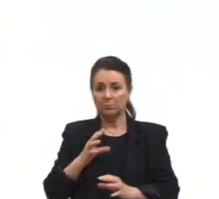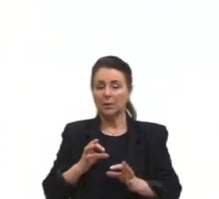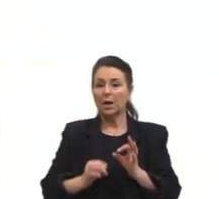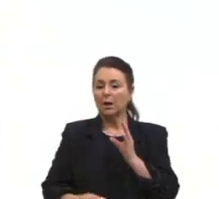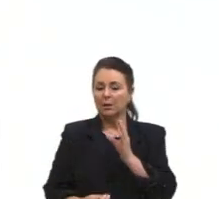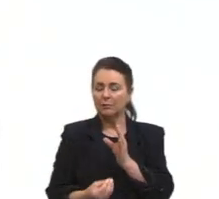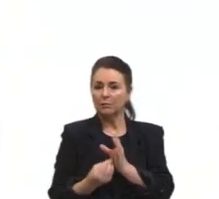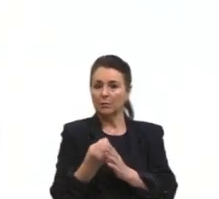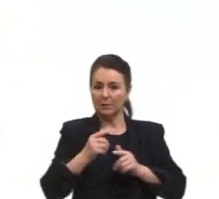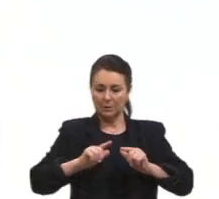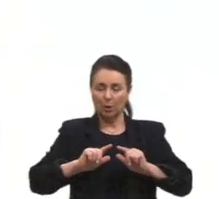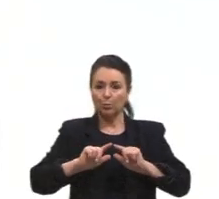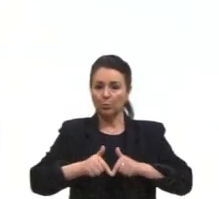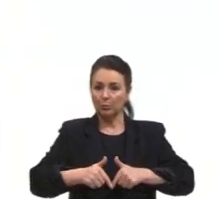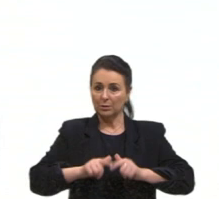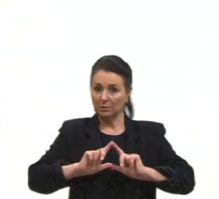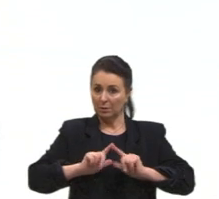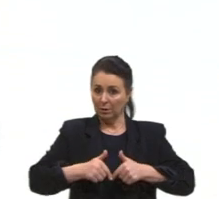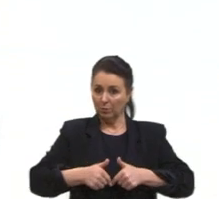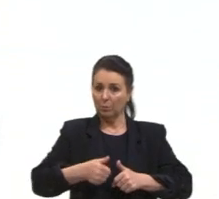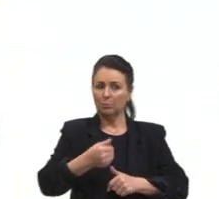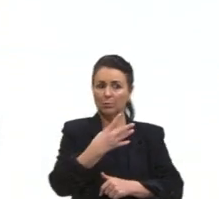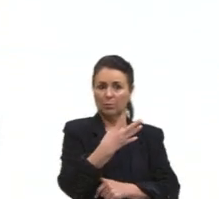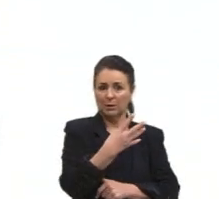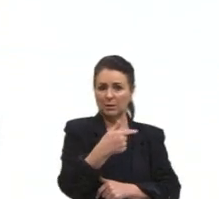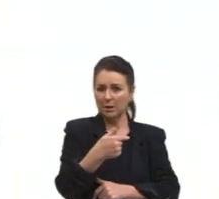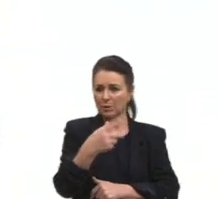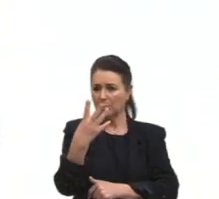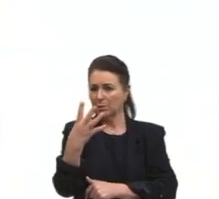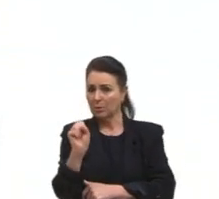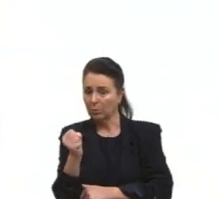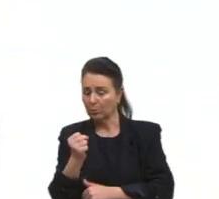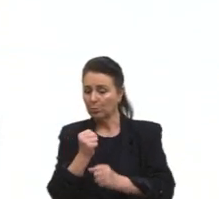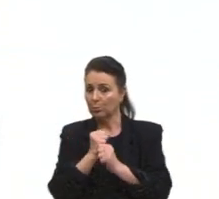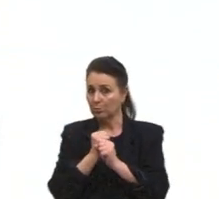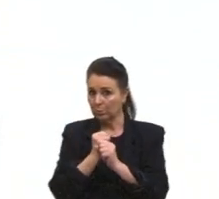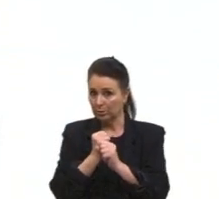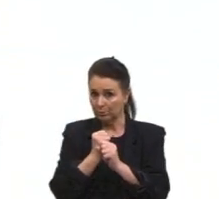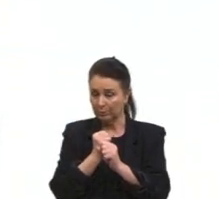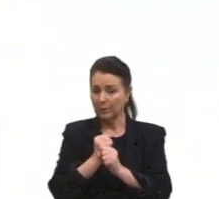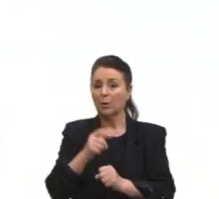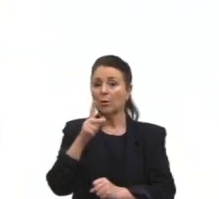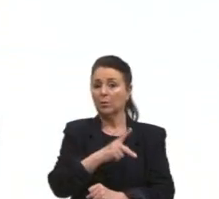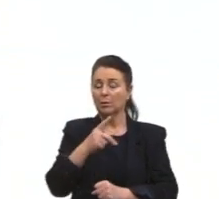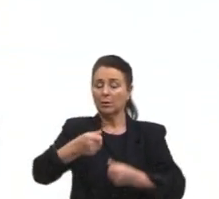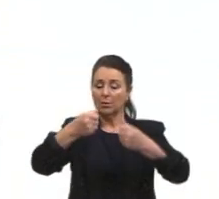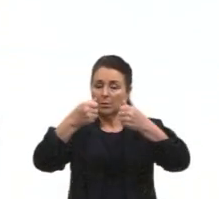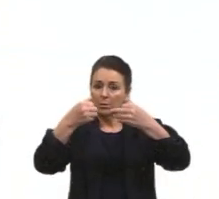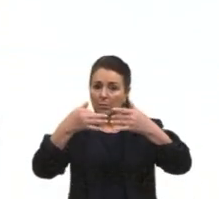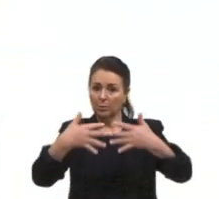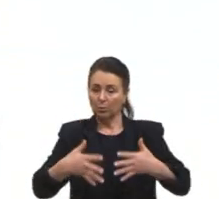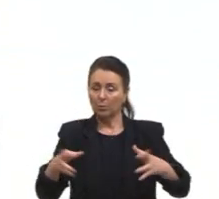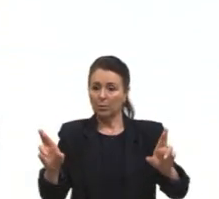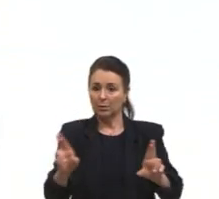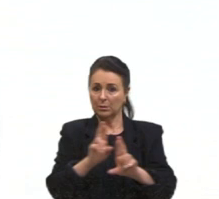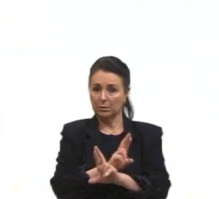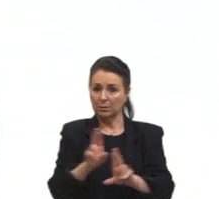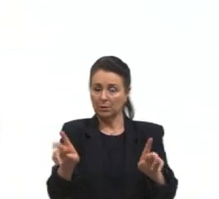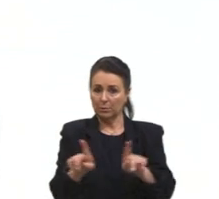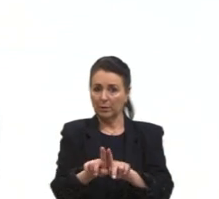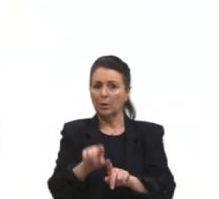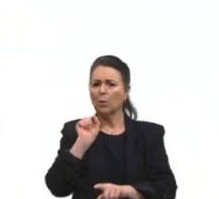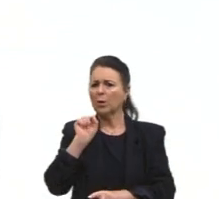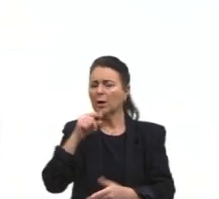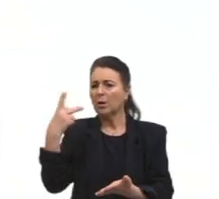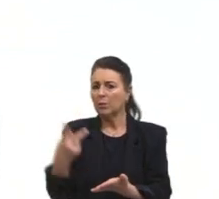então de Israel 47 48 tá falei para vocês ali a questão do relacionado a isso que que